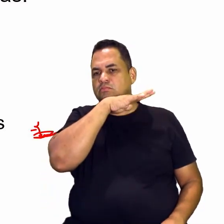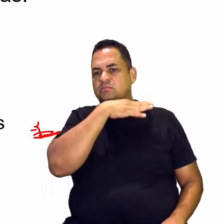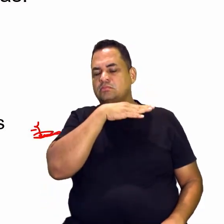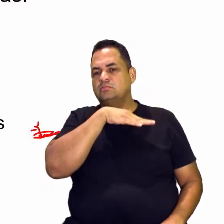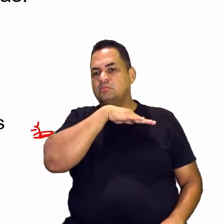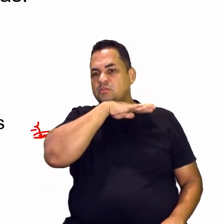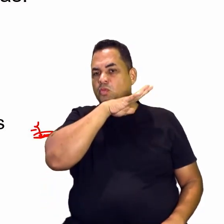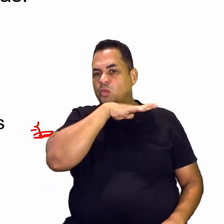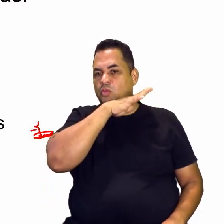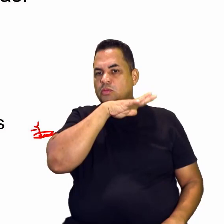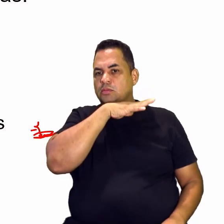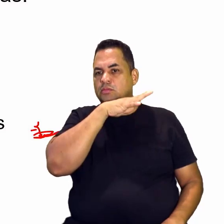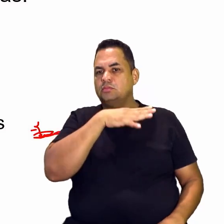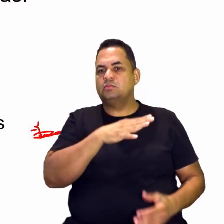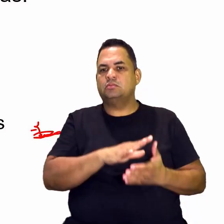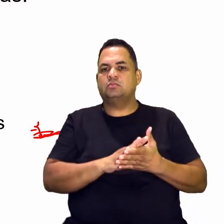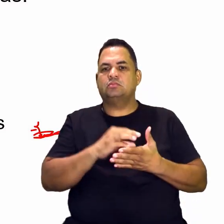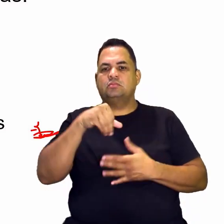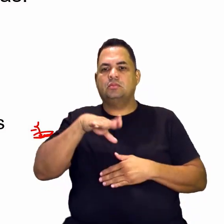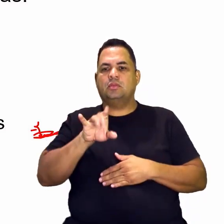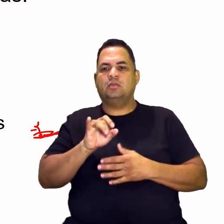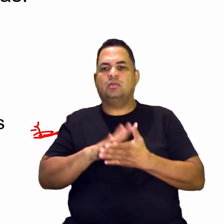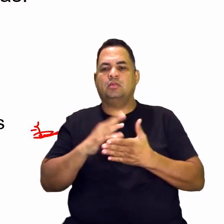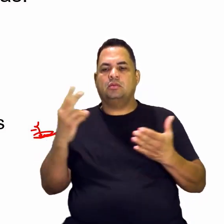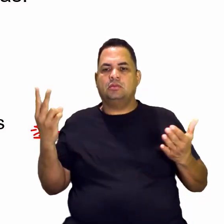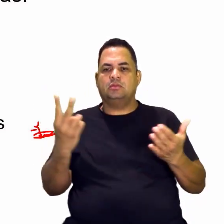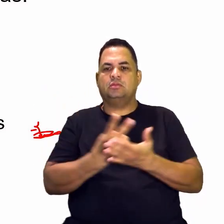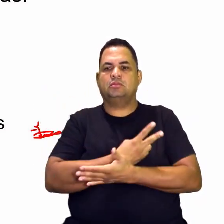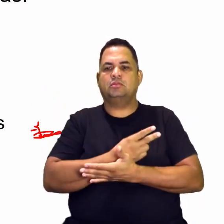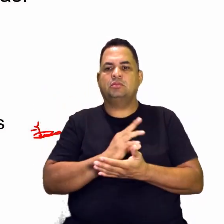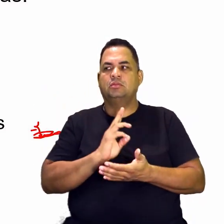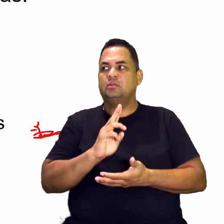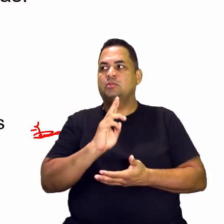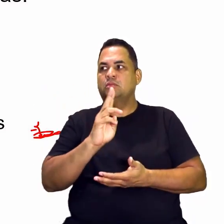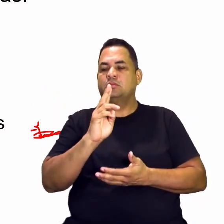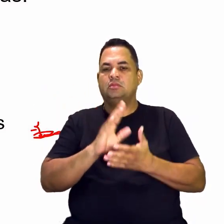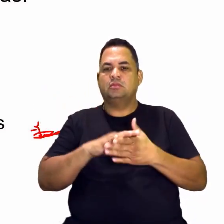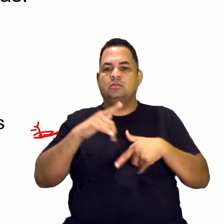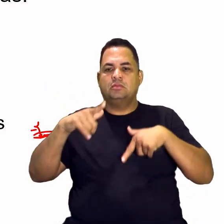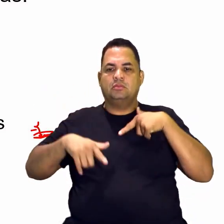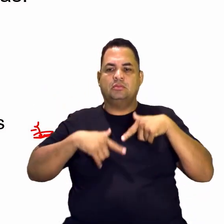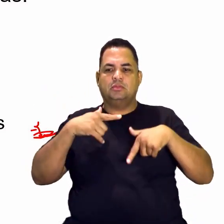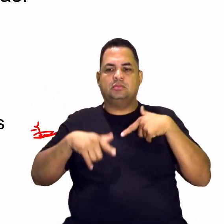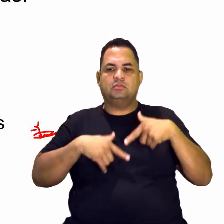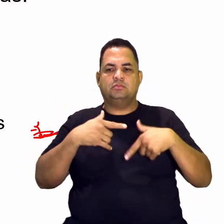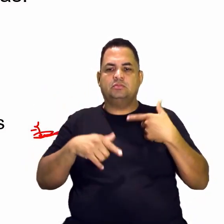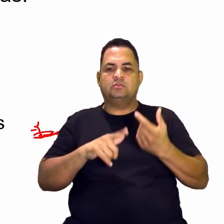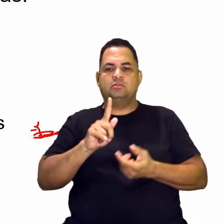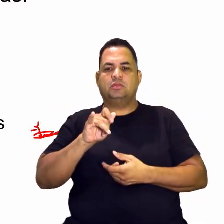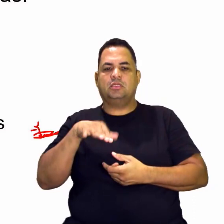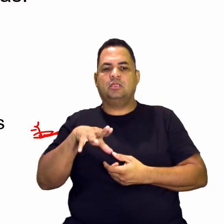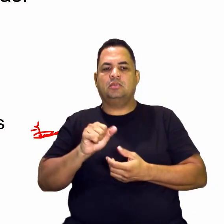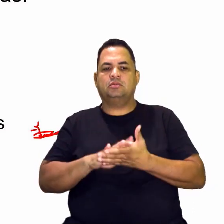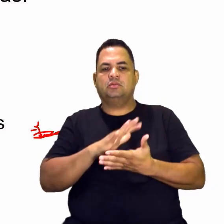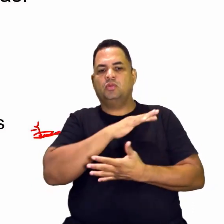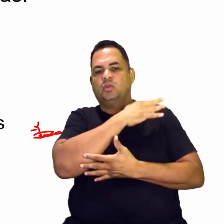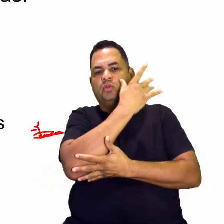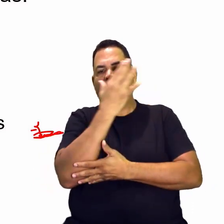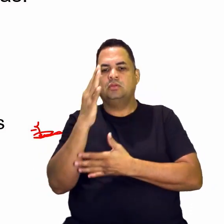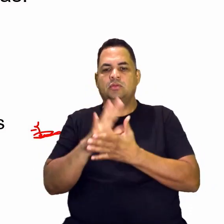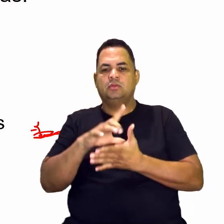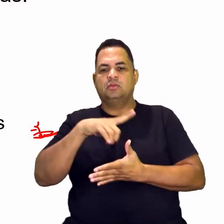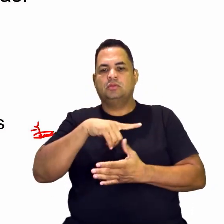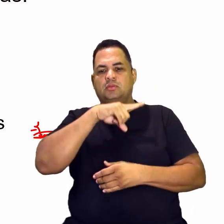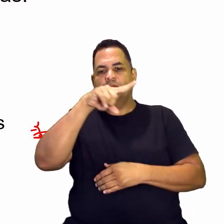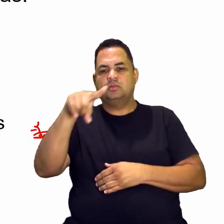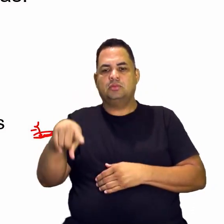fala aí, prof. Nos animais, a meiose acontece durante a produção de gametas. Nos vegetais, que